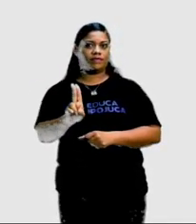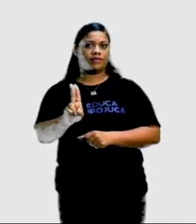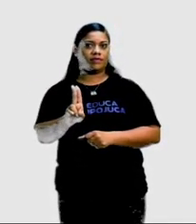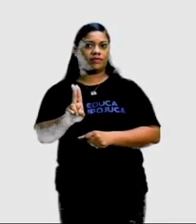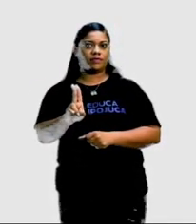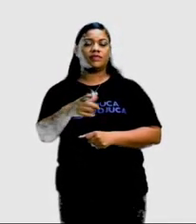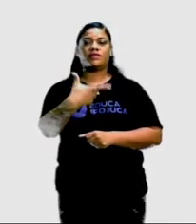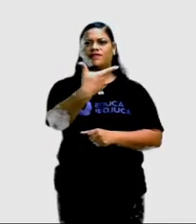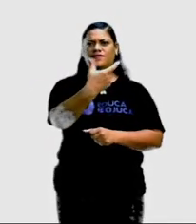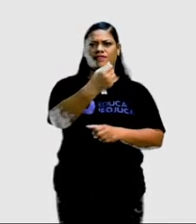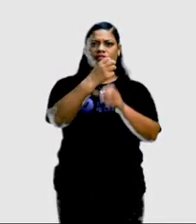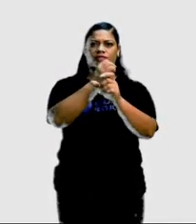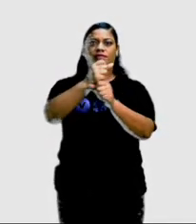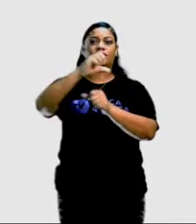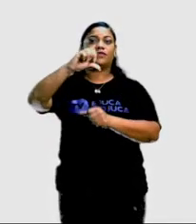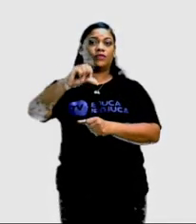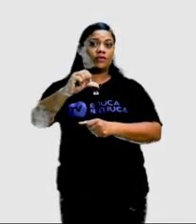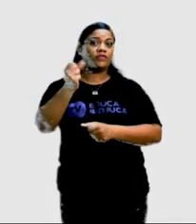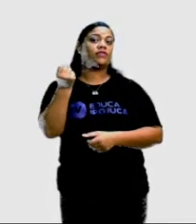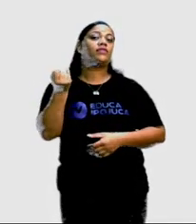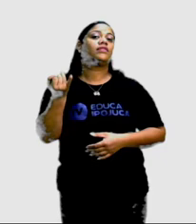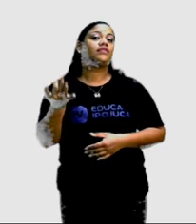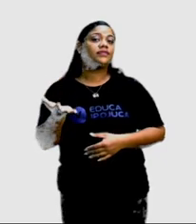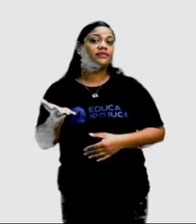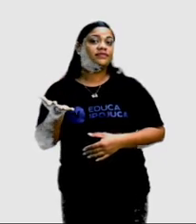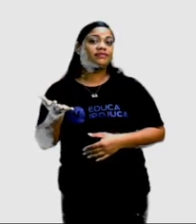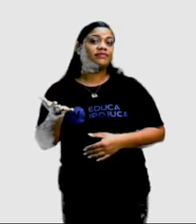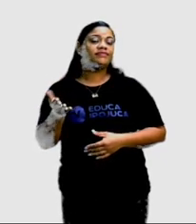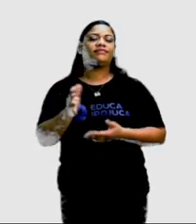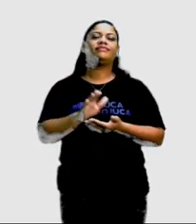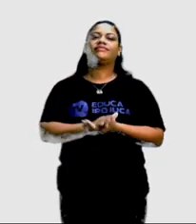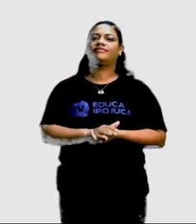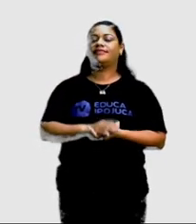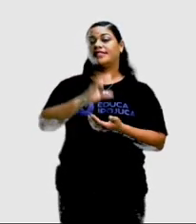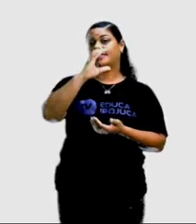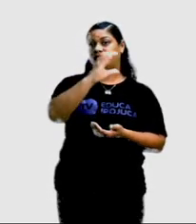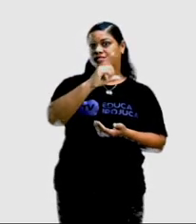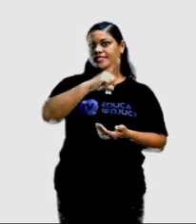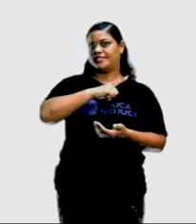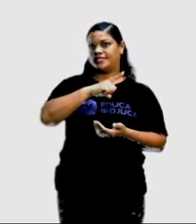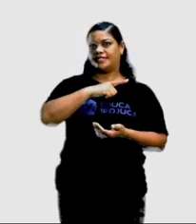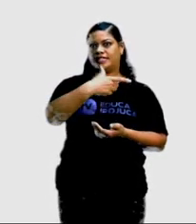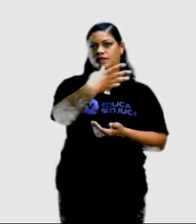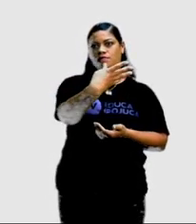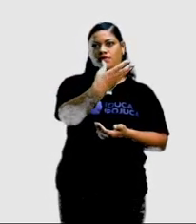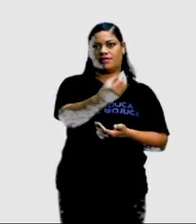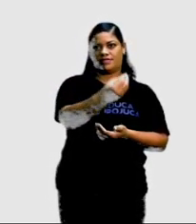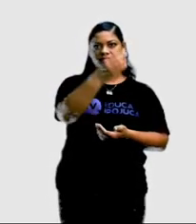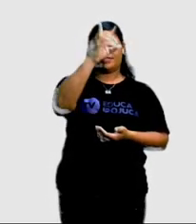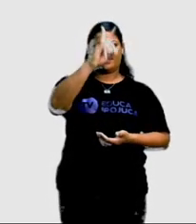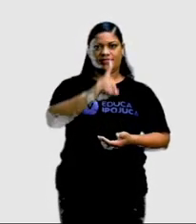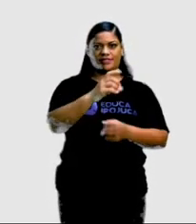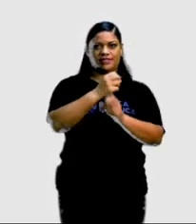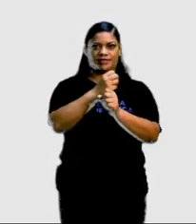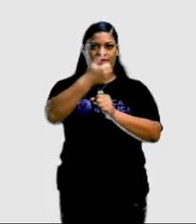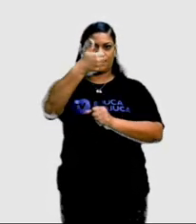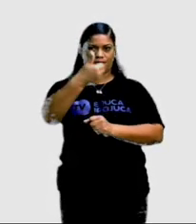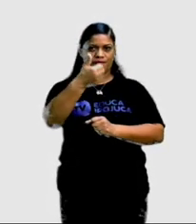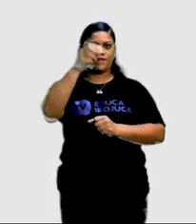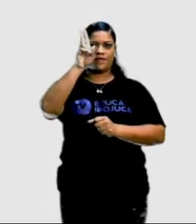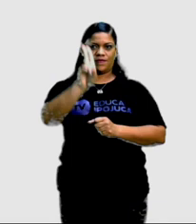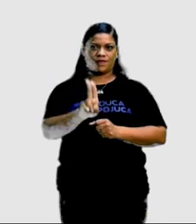Portanto, 20 mais 9 vai dar... Na letra C, eu tenho 40 de dezena mais 1 de